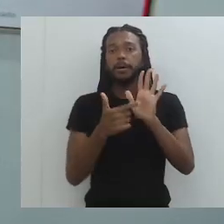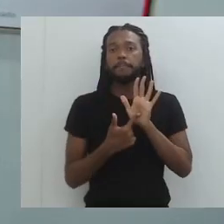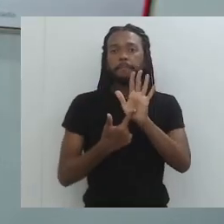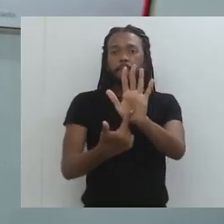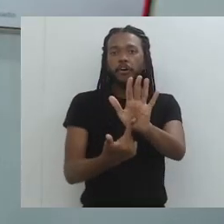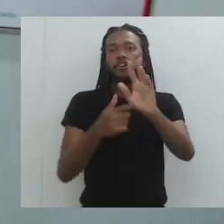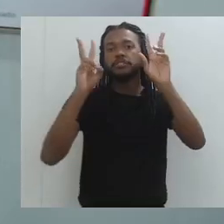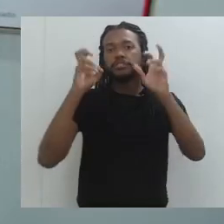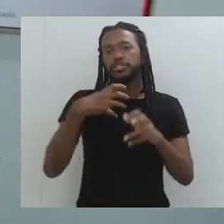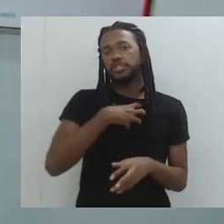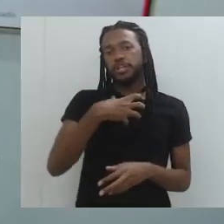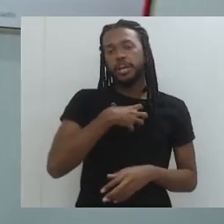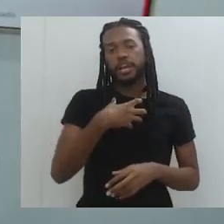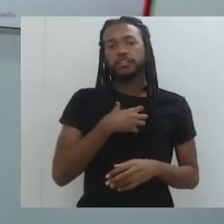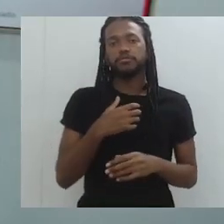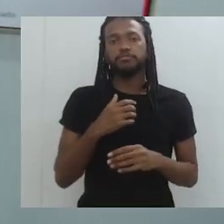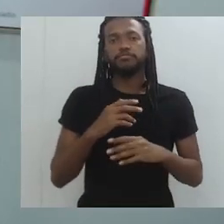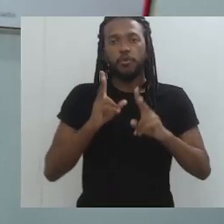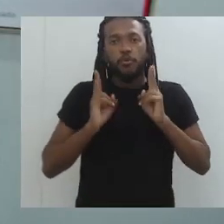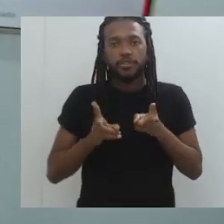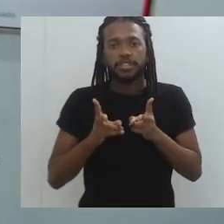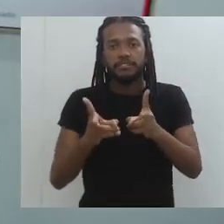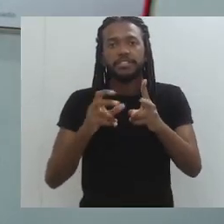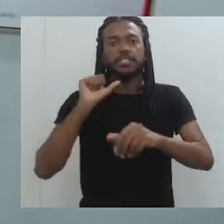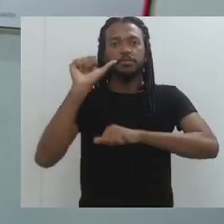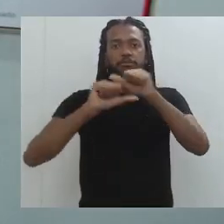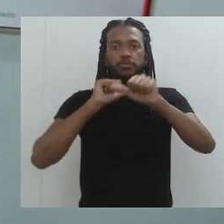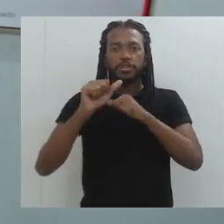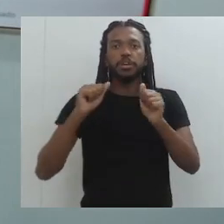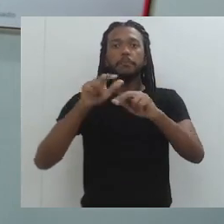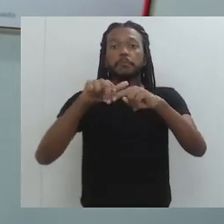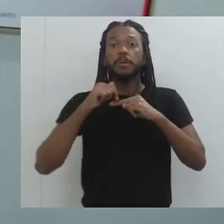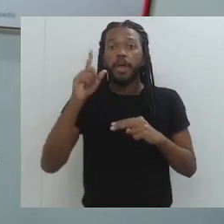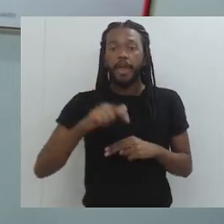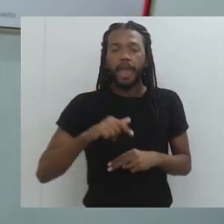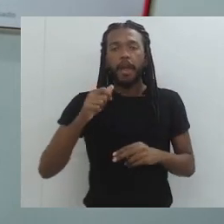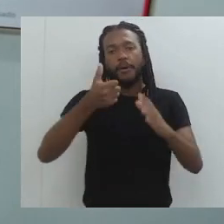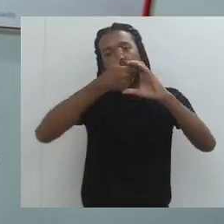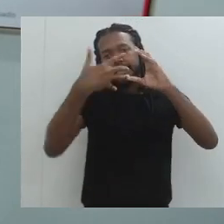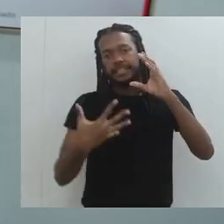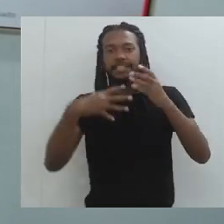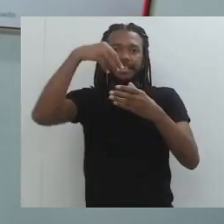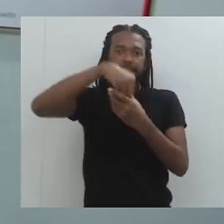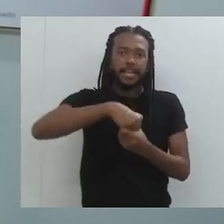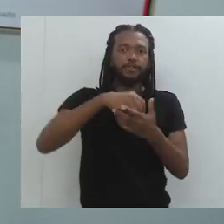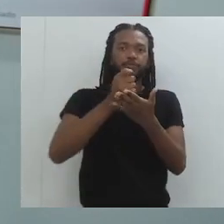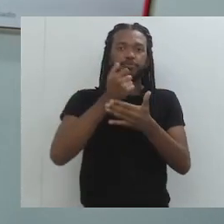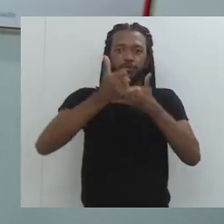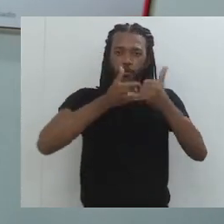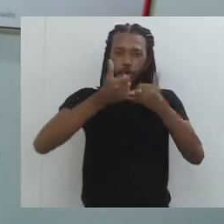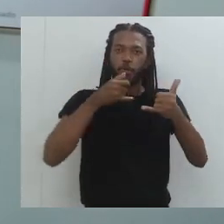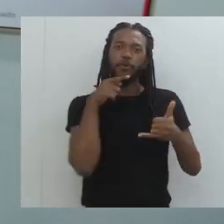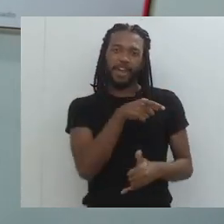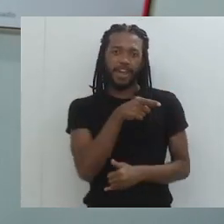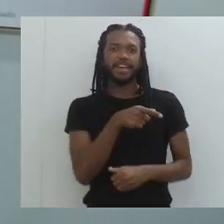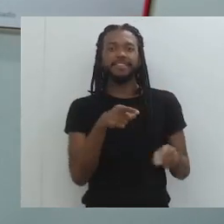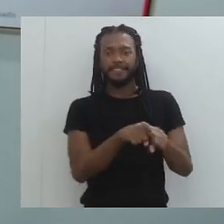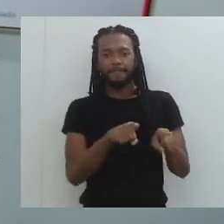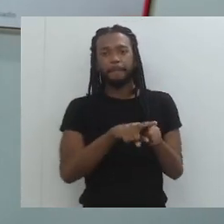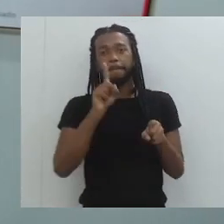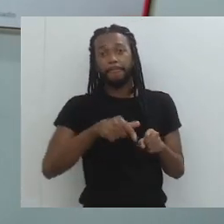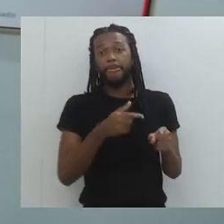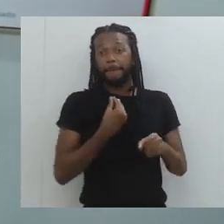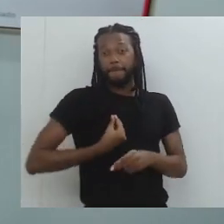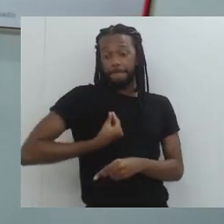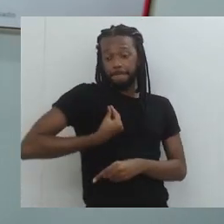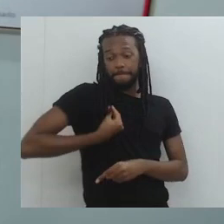da conservação e da mudança, porque isso daí é uma das características do jogo. Ele traz a essência, mas